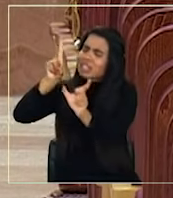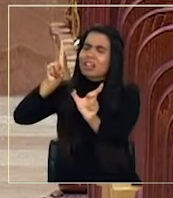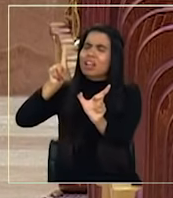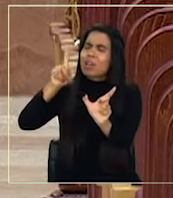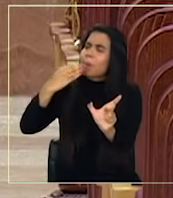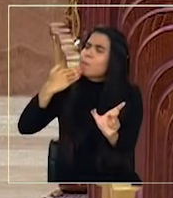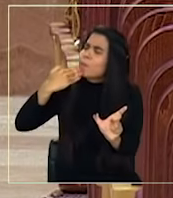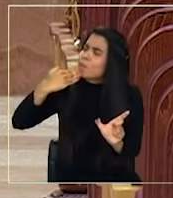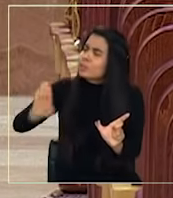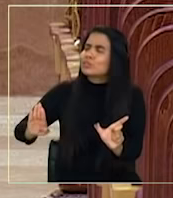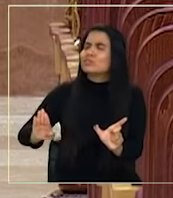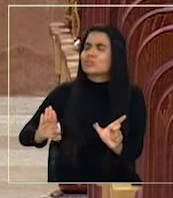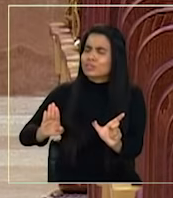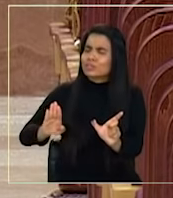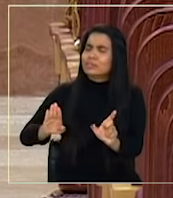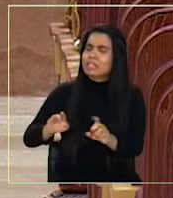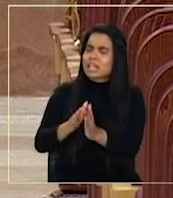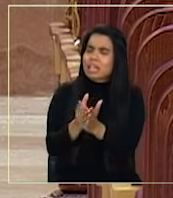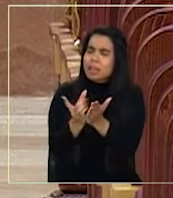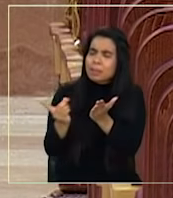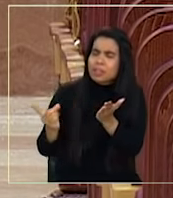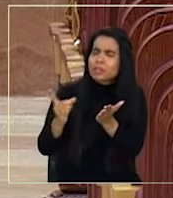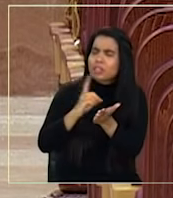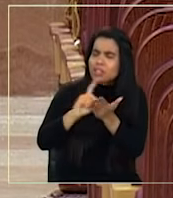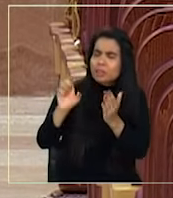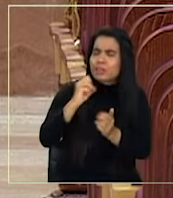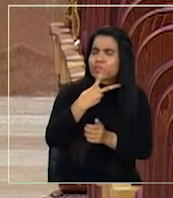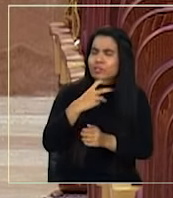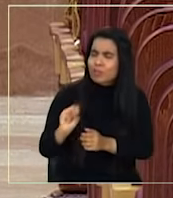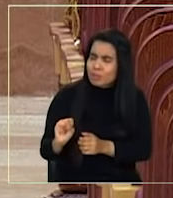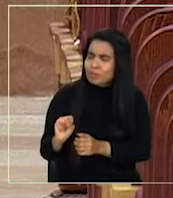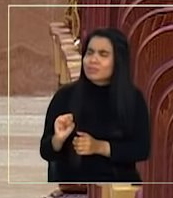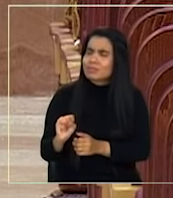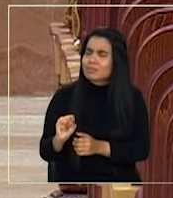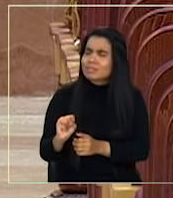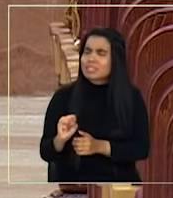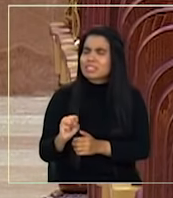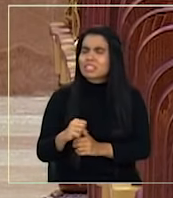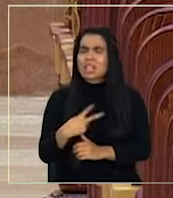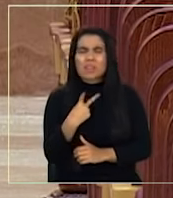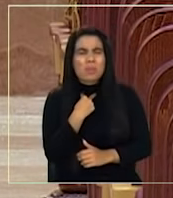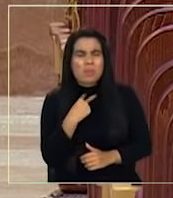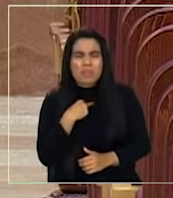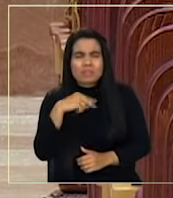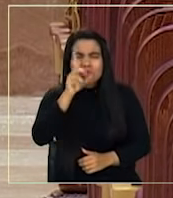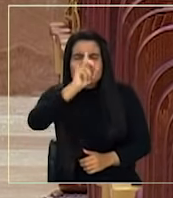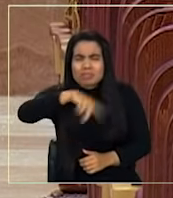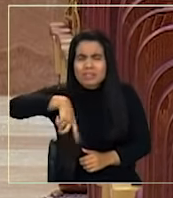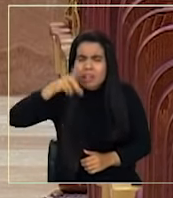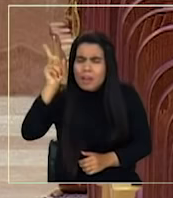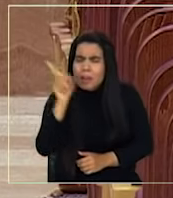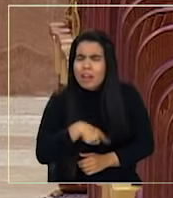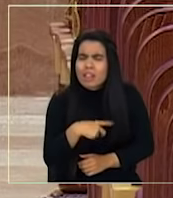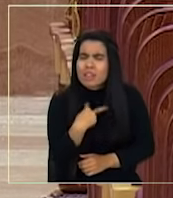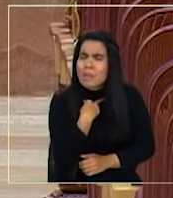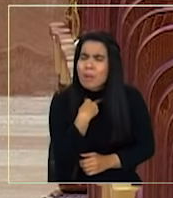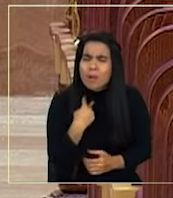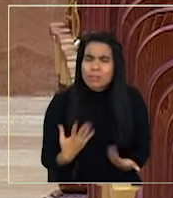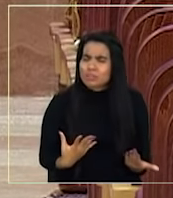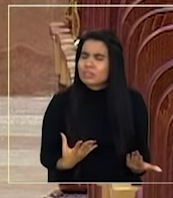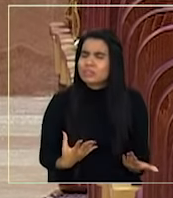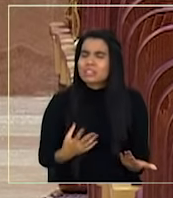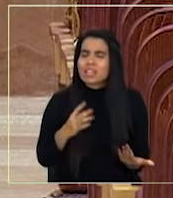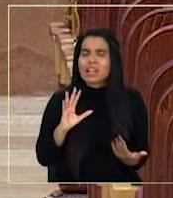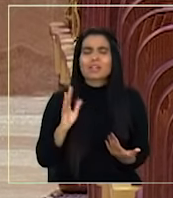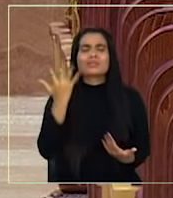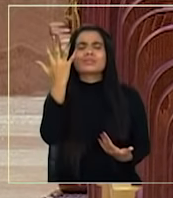prometidas em Deuteronômio 28, que não podem ser anuladas, se cumpram na